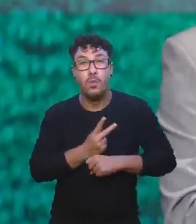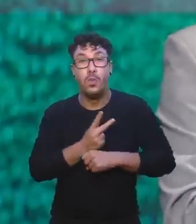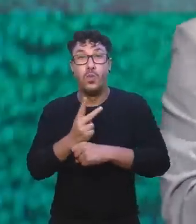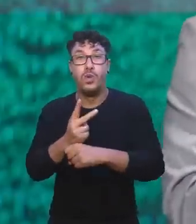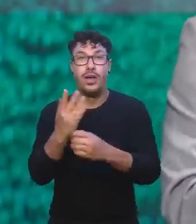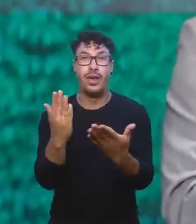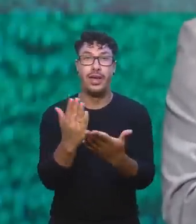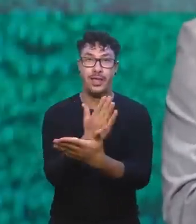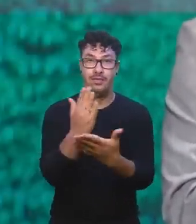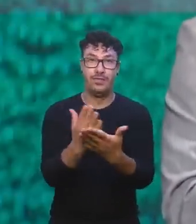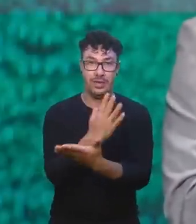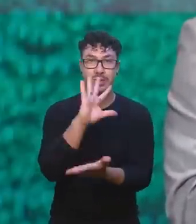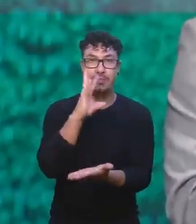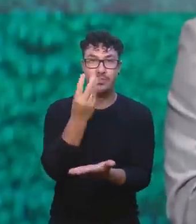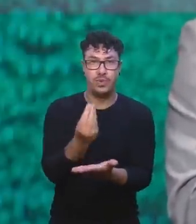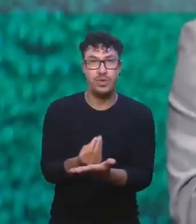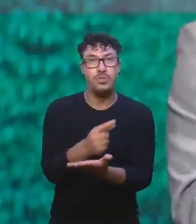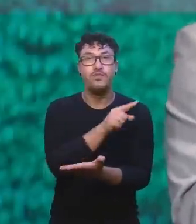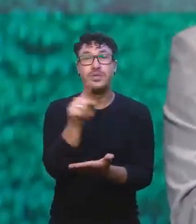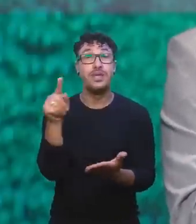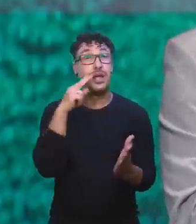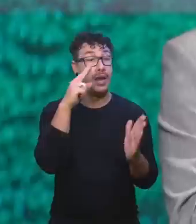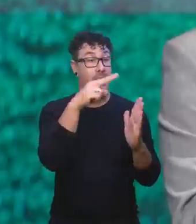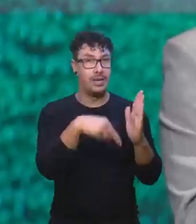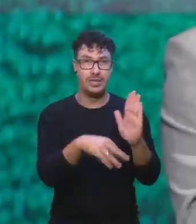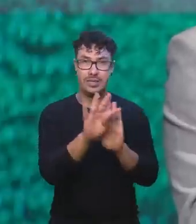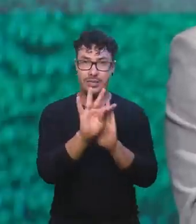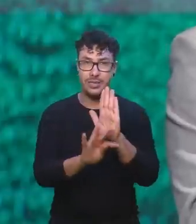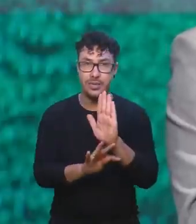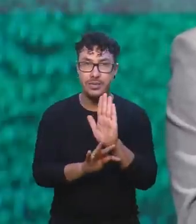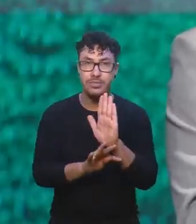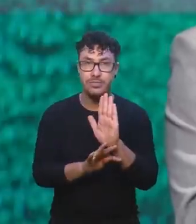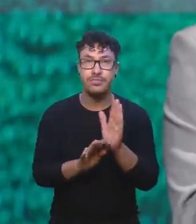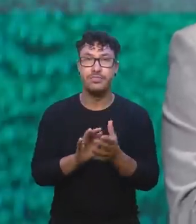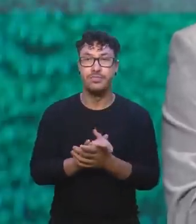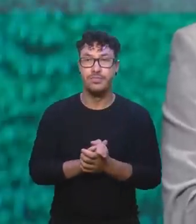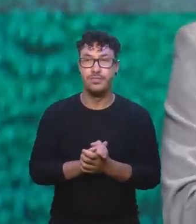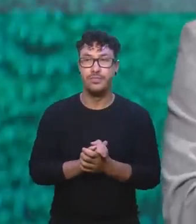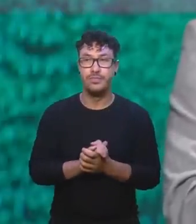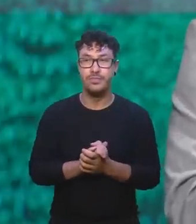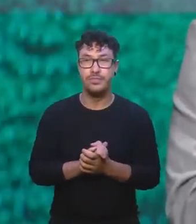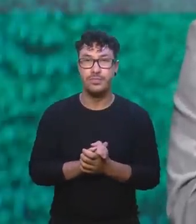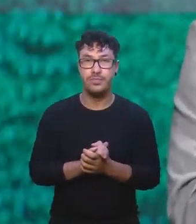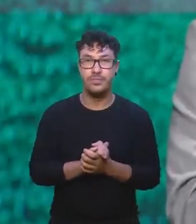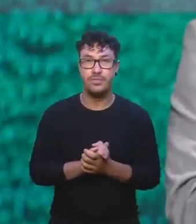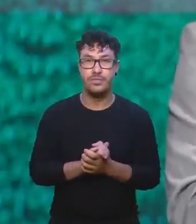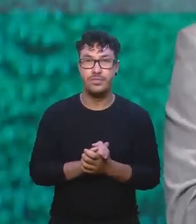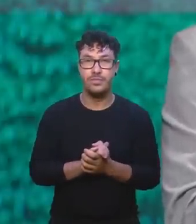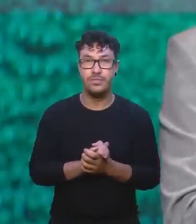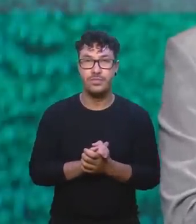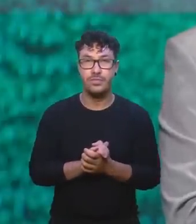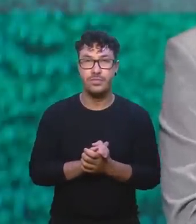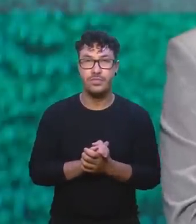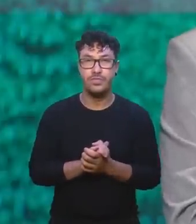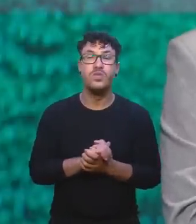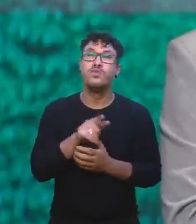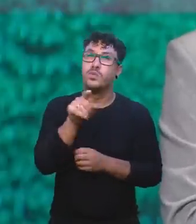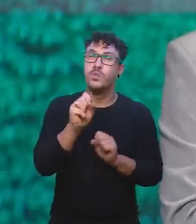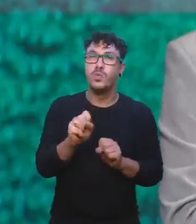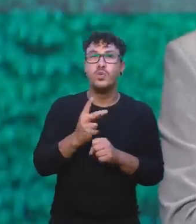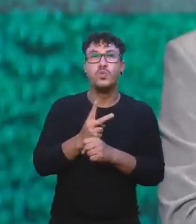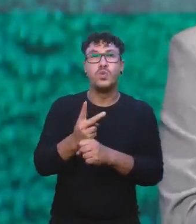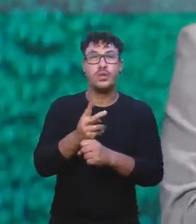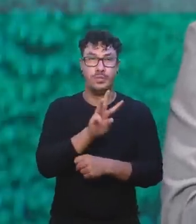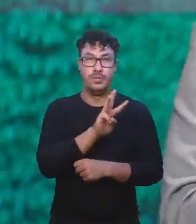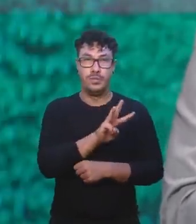para poder, e eu recomendo, a leitura do texto na íntegra. Quem não tiver a revista, pode ir no site da Federação